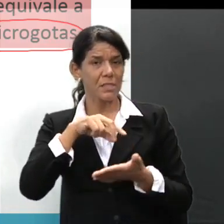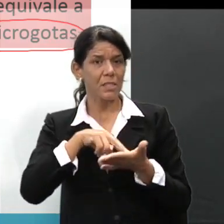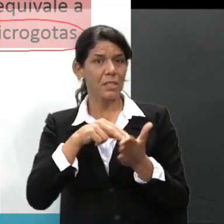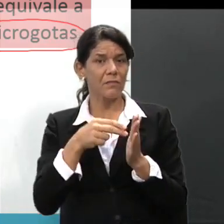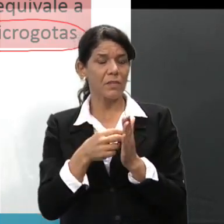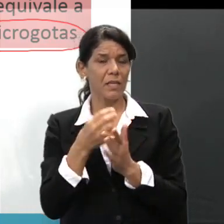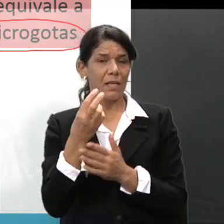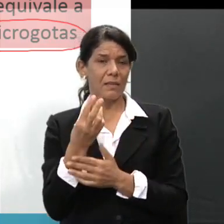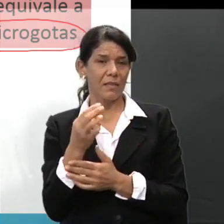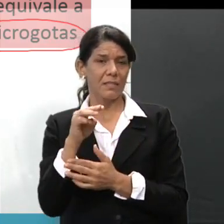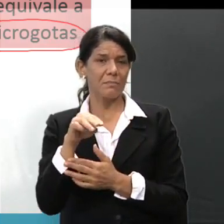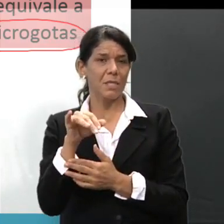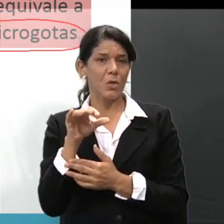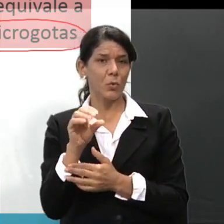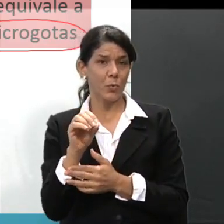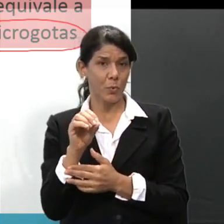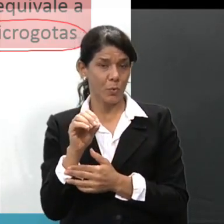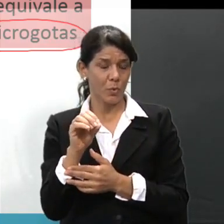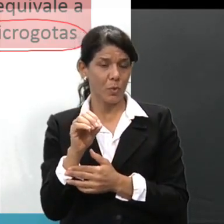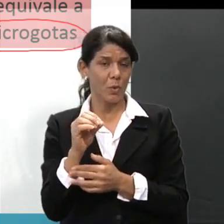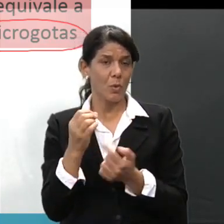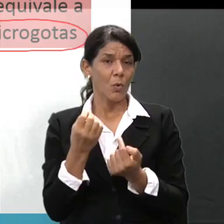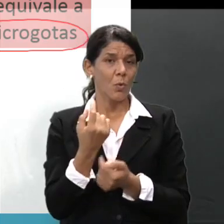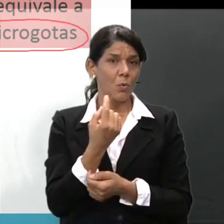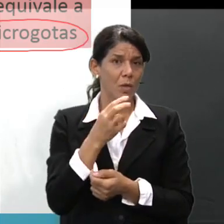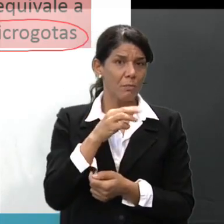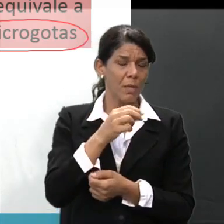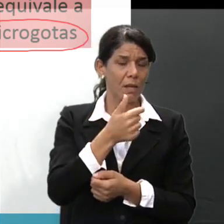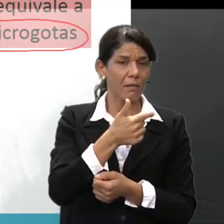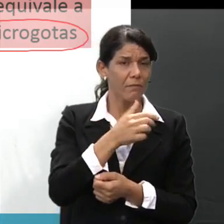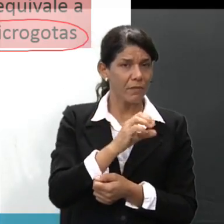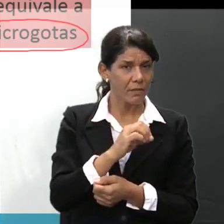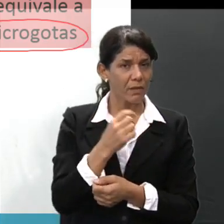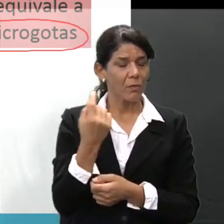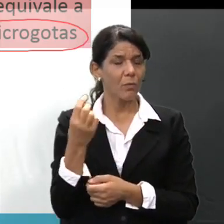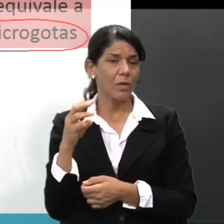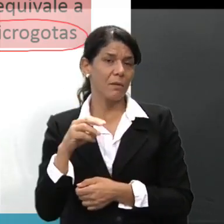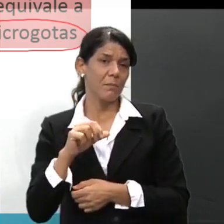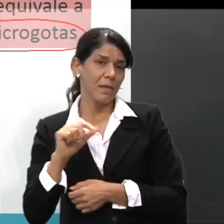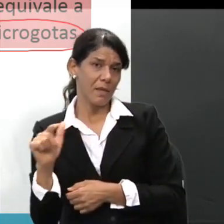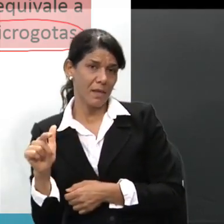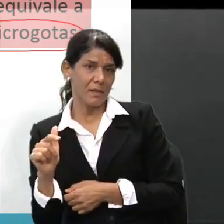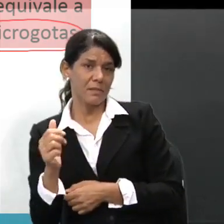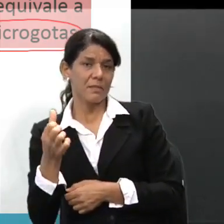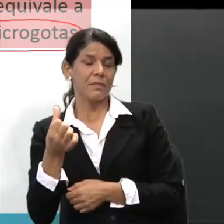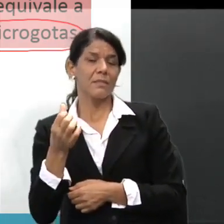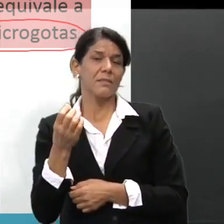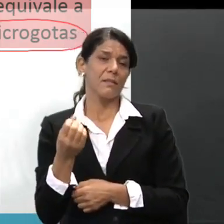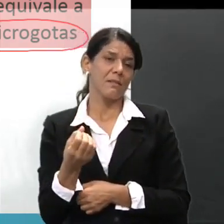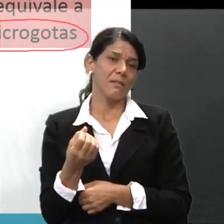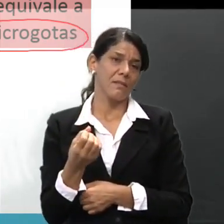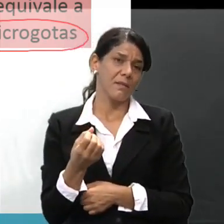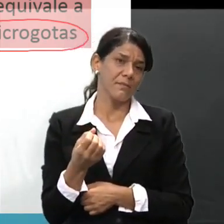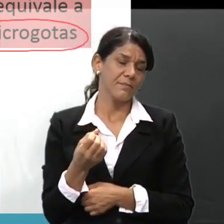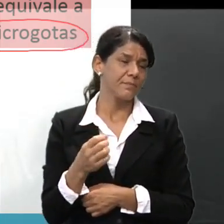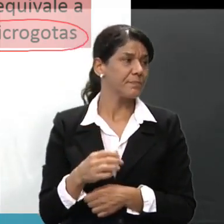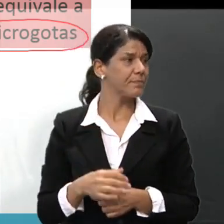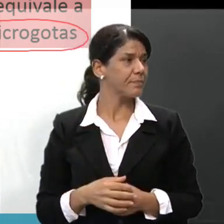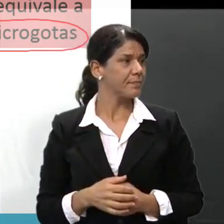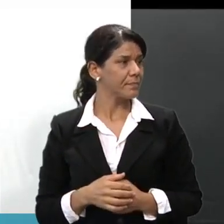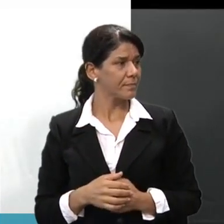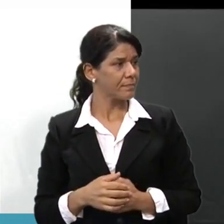a 3 microgotas. 1 ml, 20 gotas. 1 ml, 60